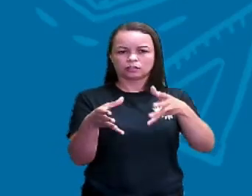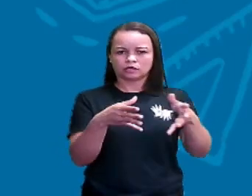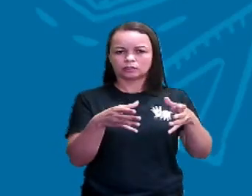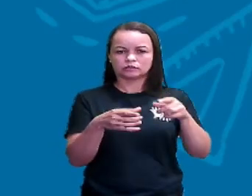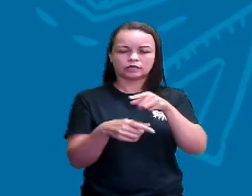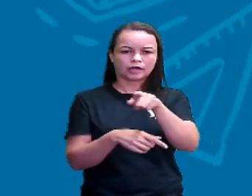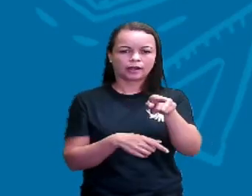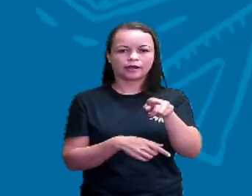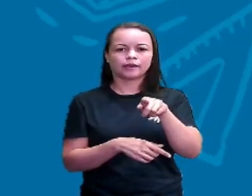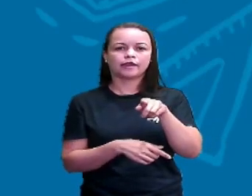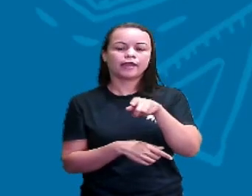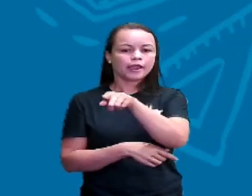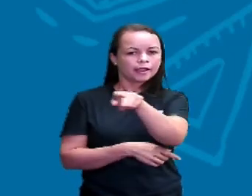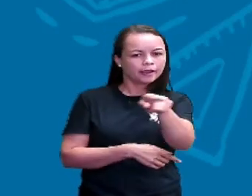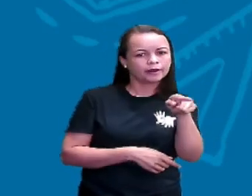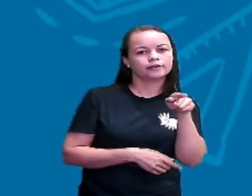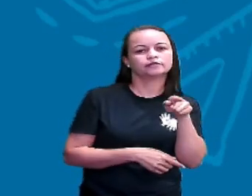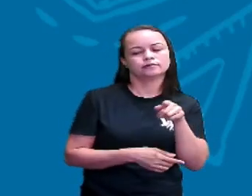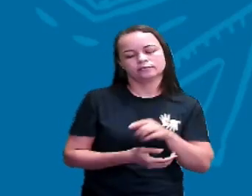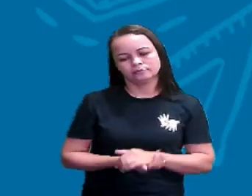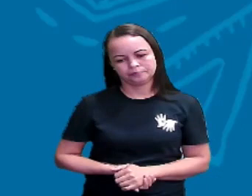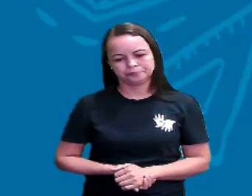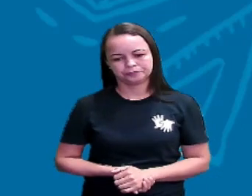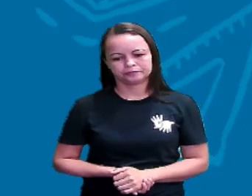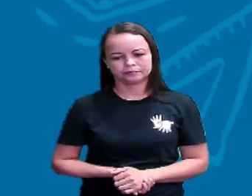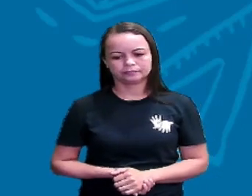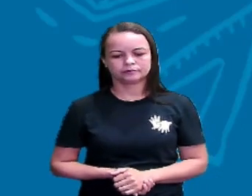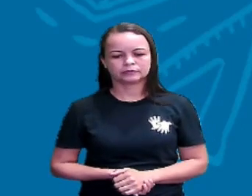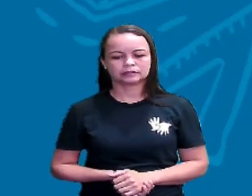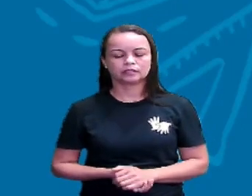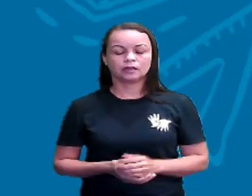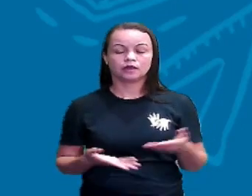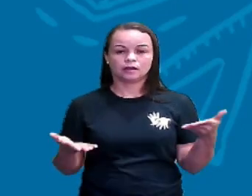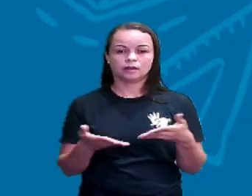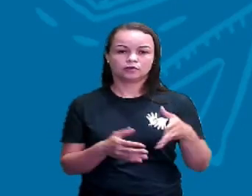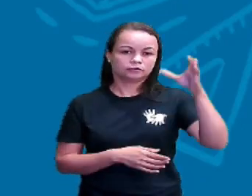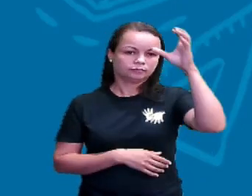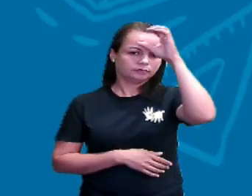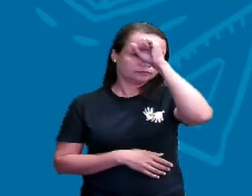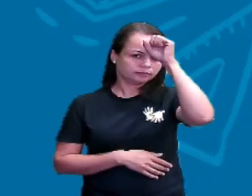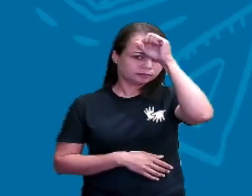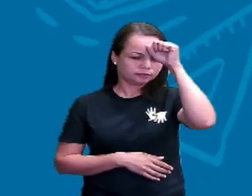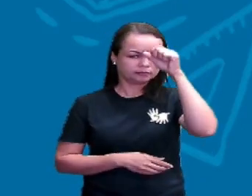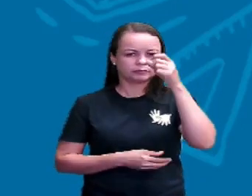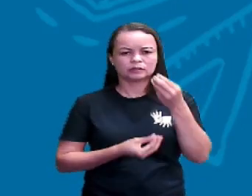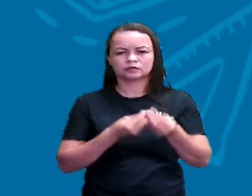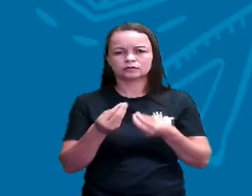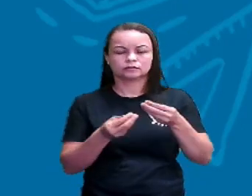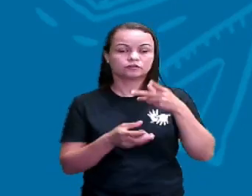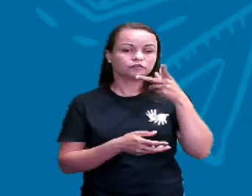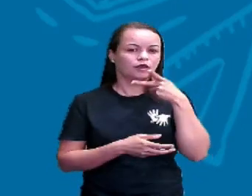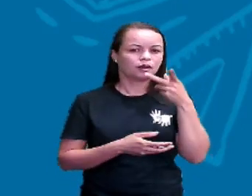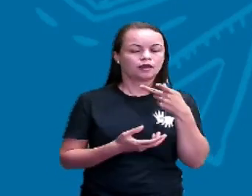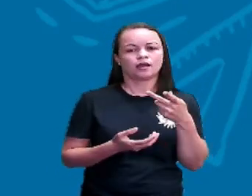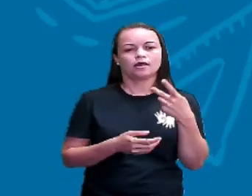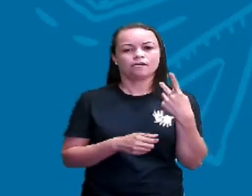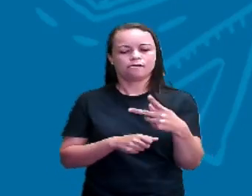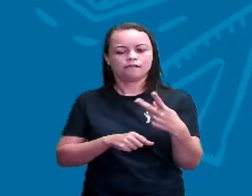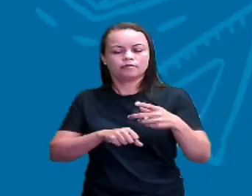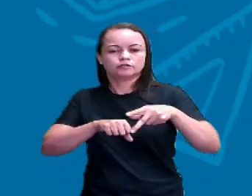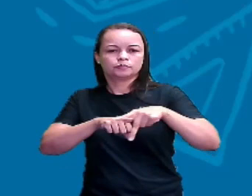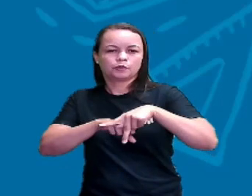tá certo? E agora a gente vai aprender como é que a gente fala esses